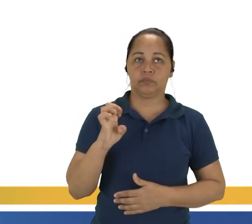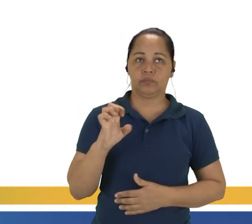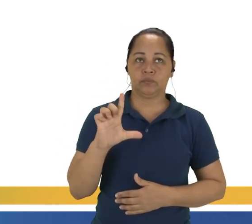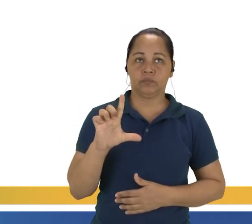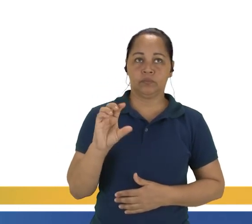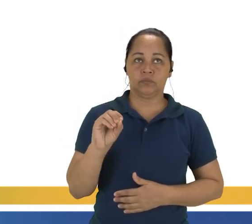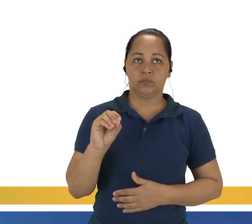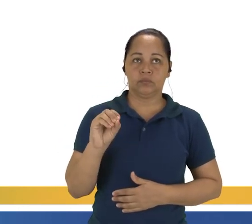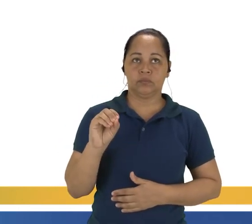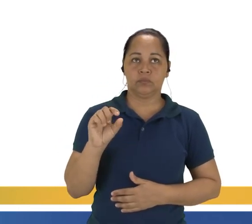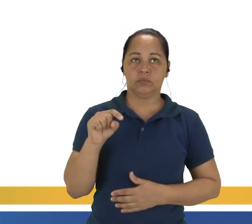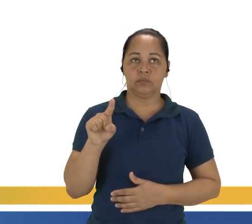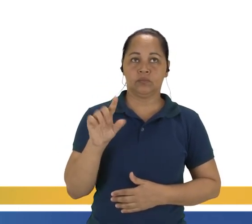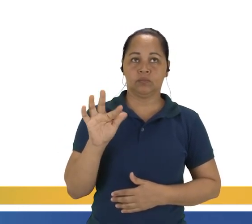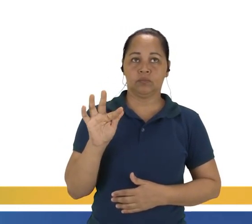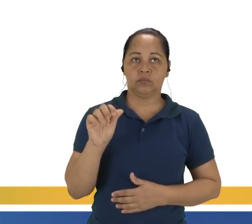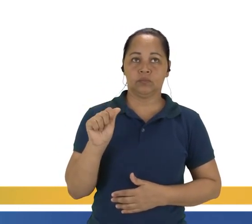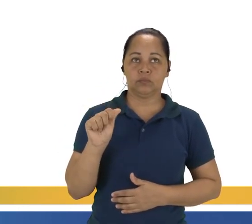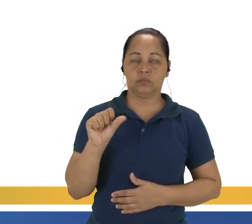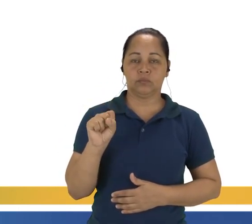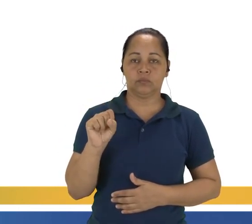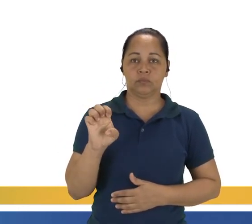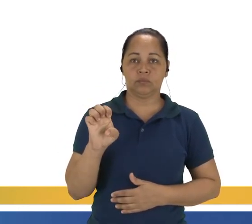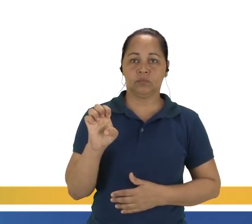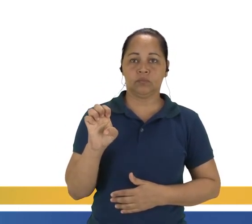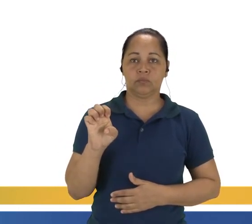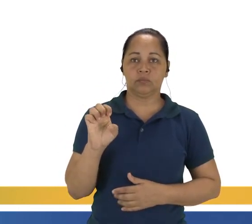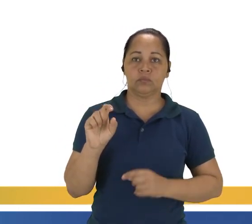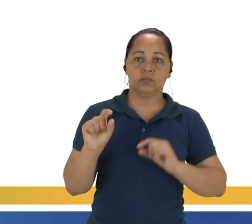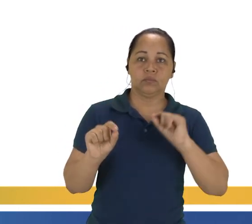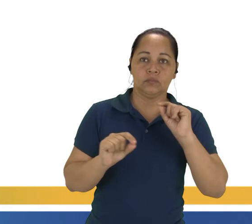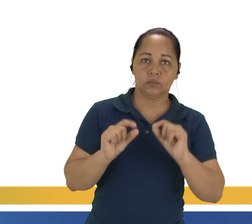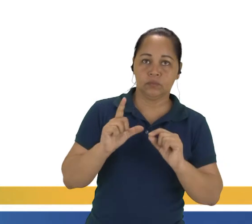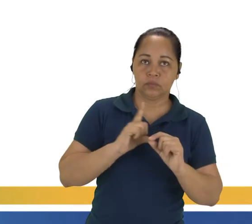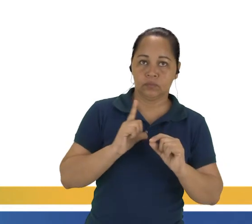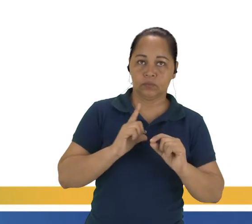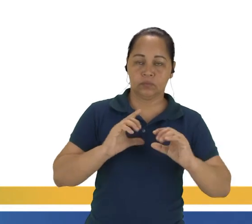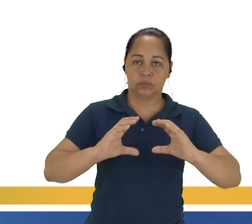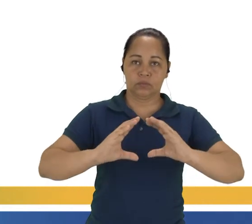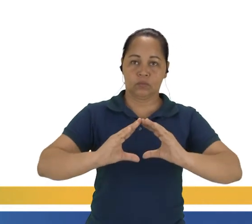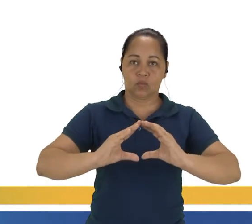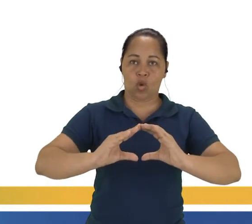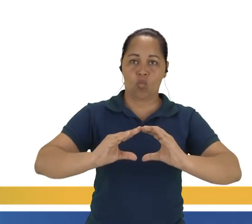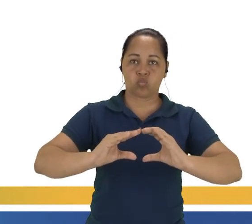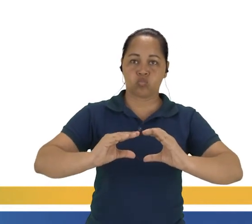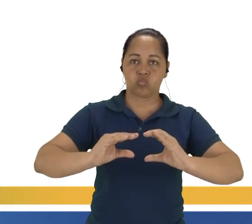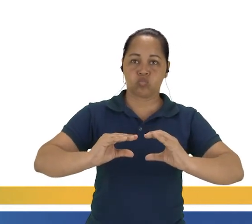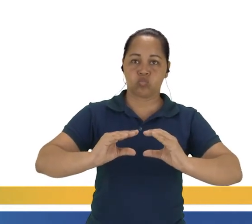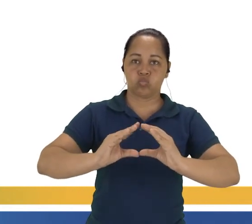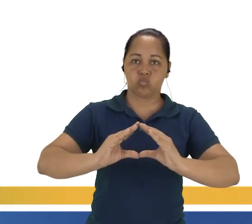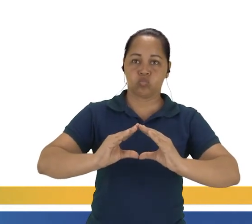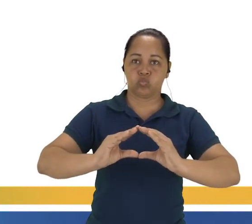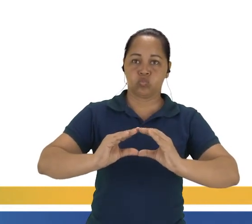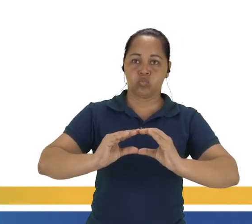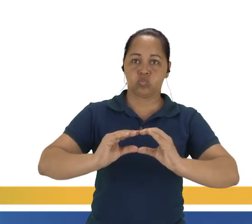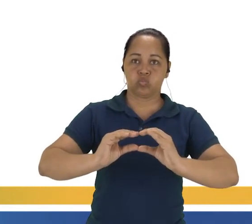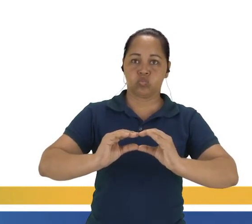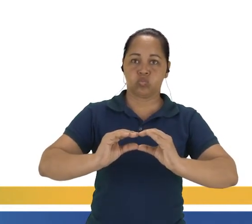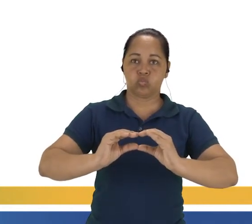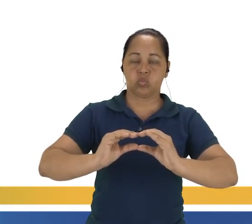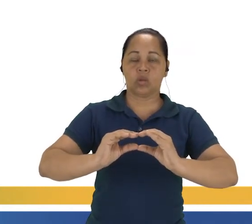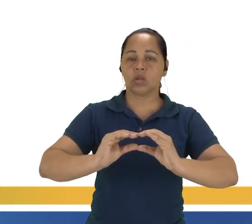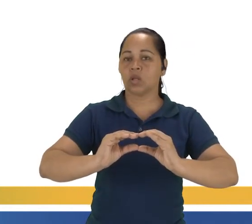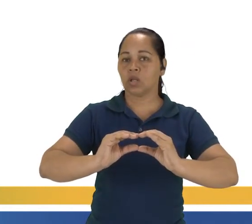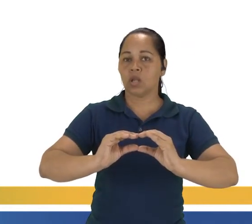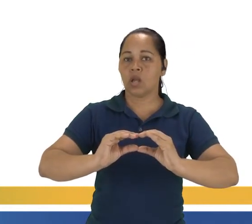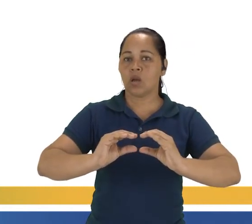final. A gente já vai ter nesse processo as cromátides separadas, nós vamos ter principalmente já o início,